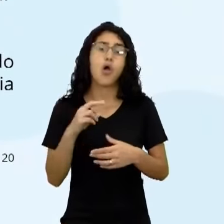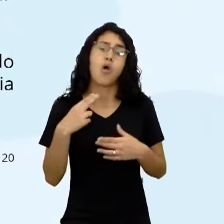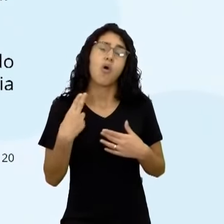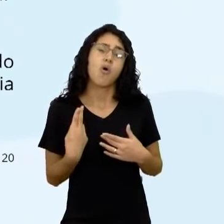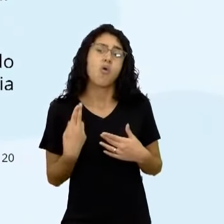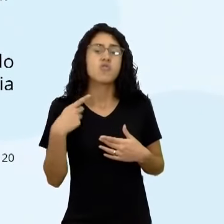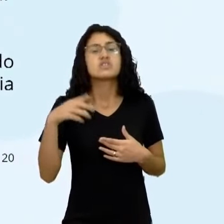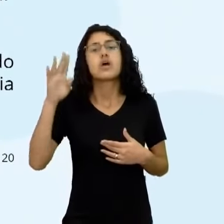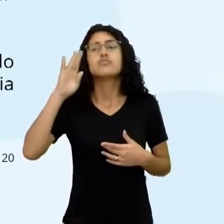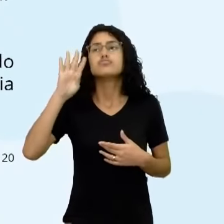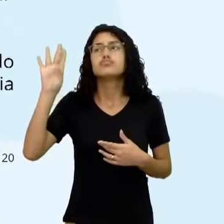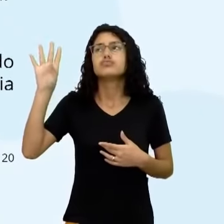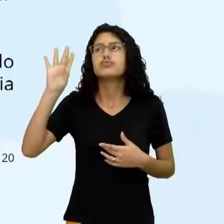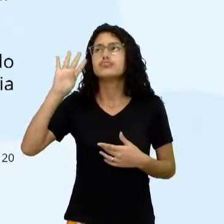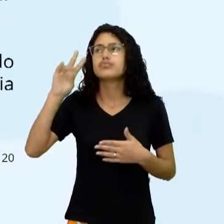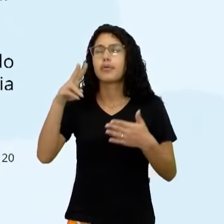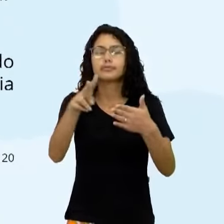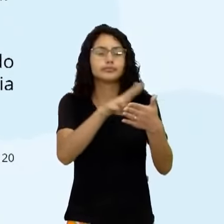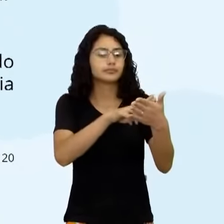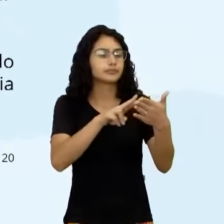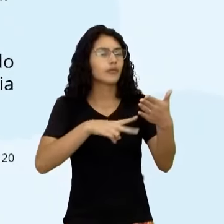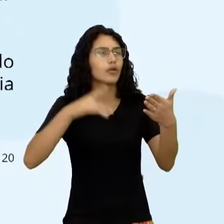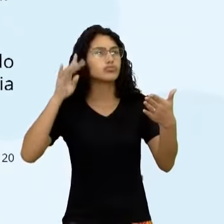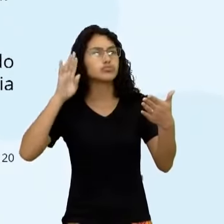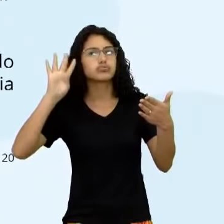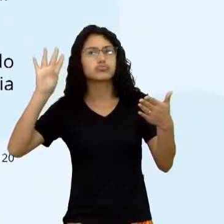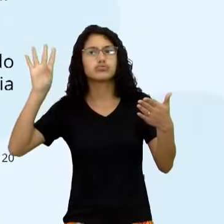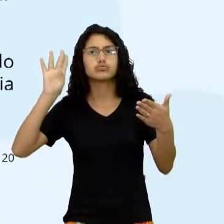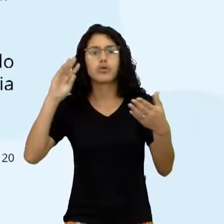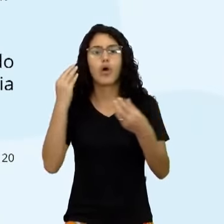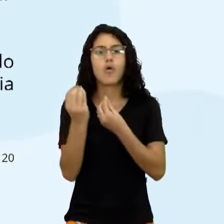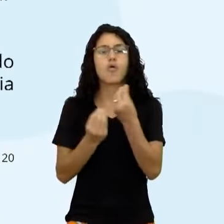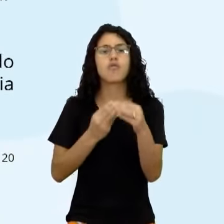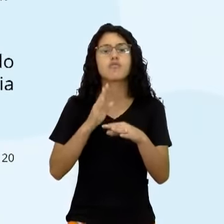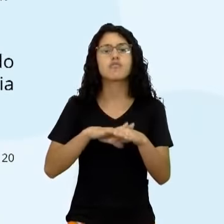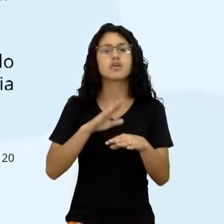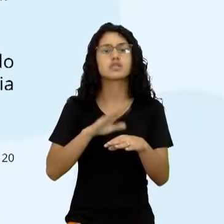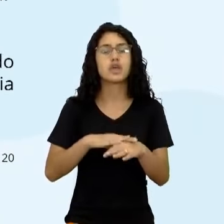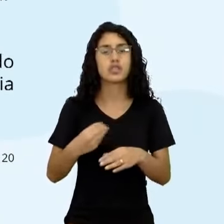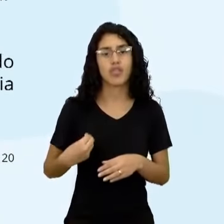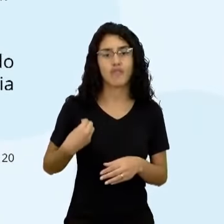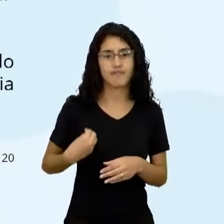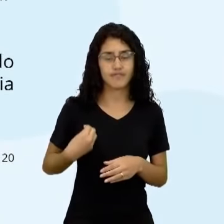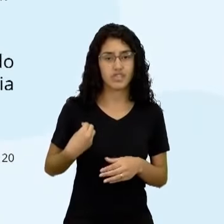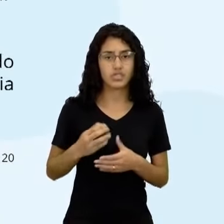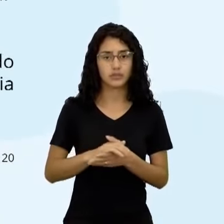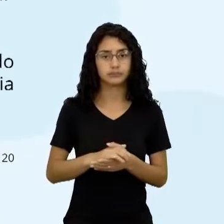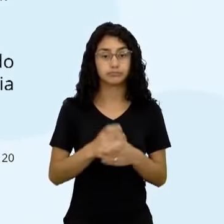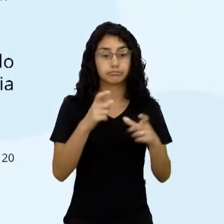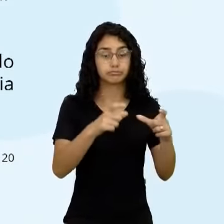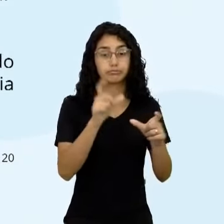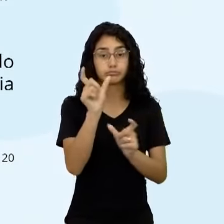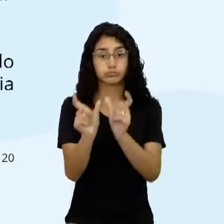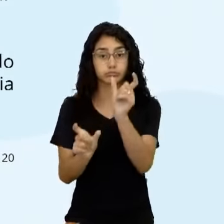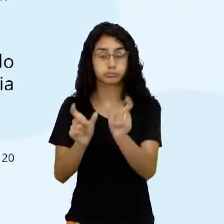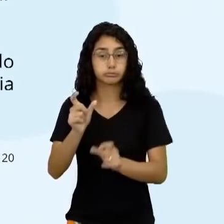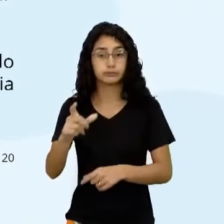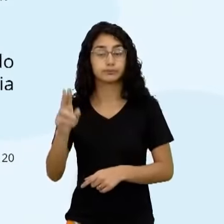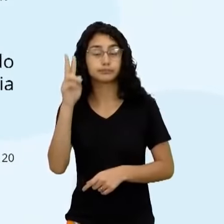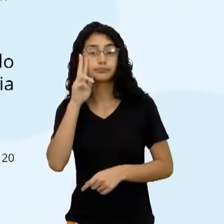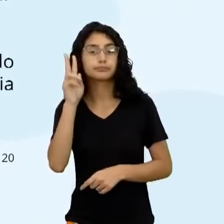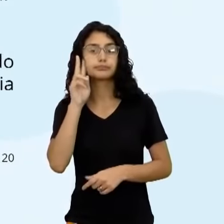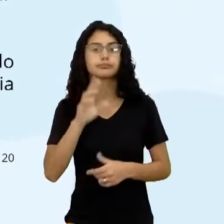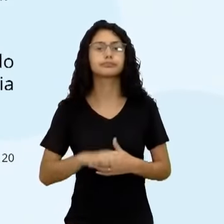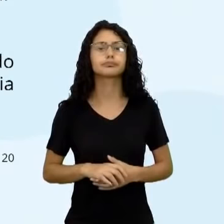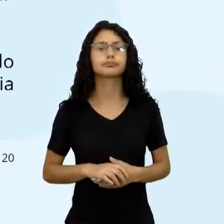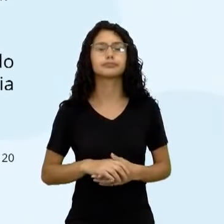você imagina conforme as inscrições que lê no decorrer das narrativas como seria na realidade cada um dos seres que estão na história